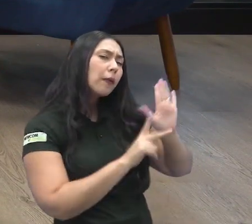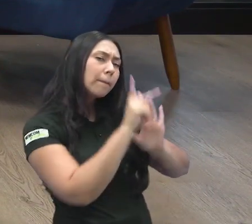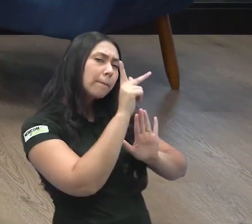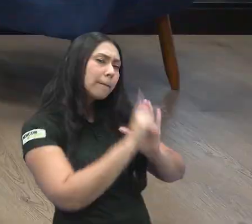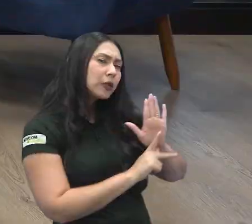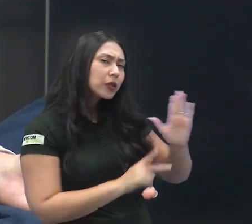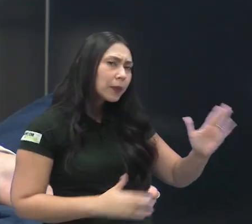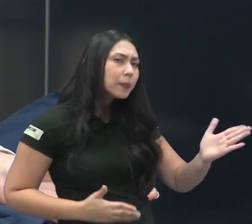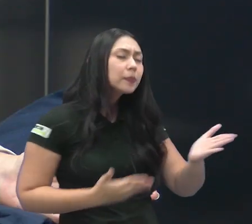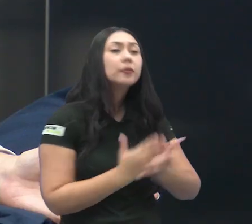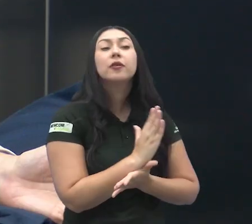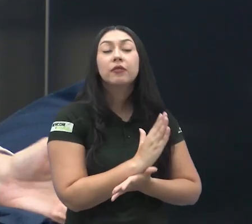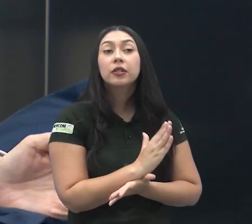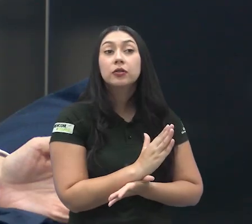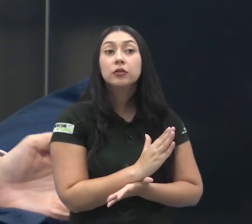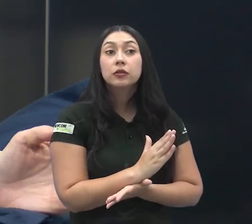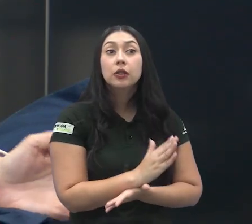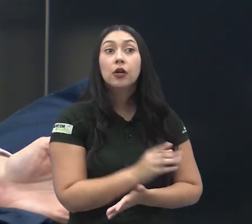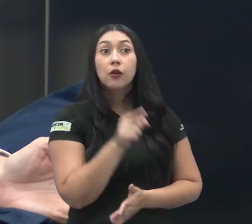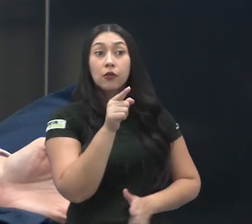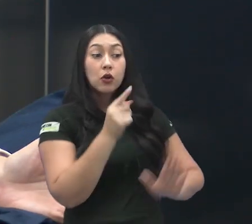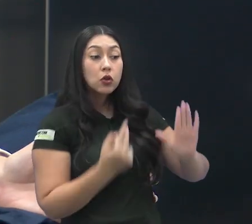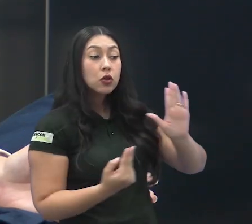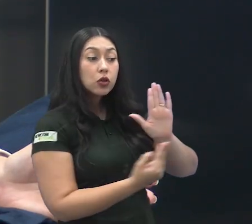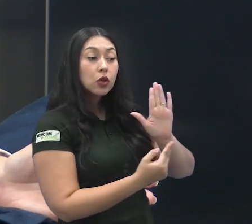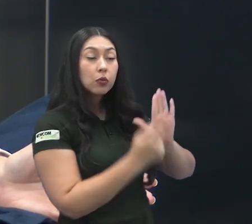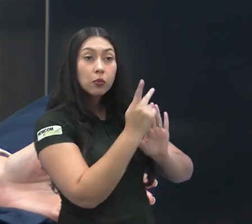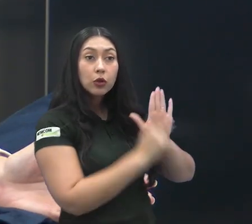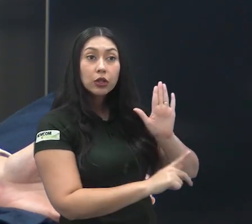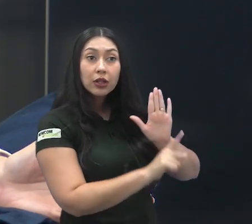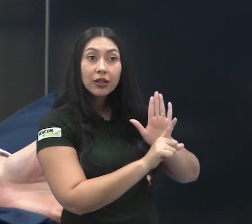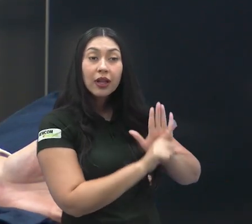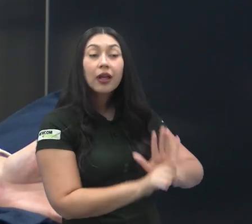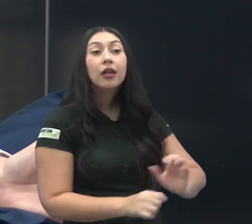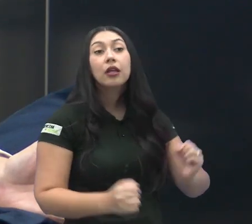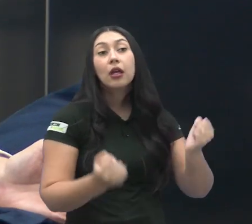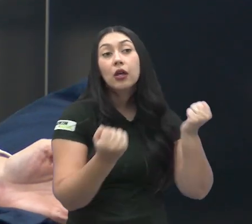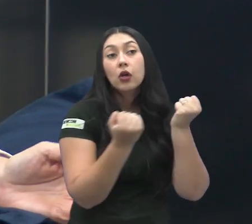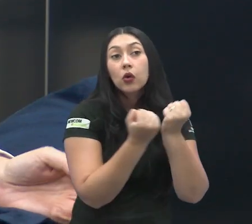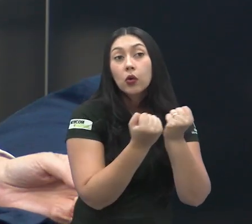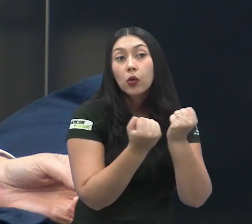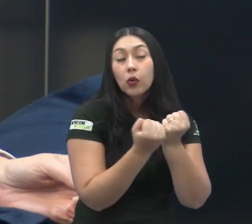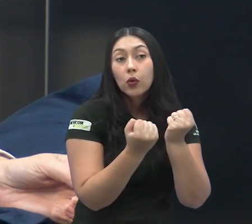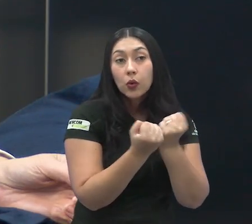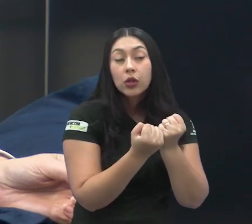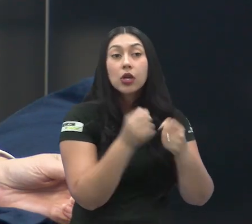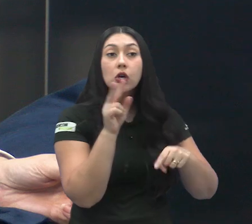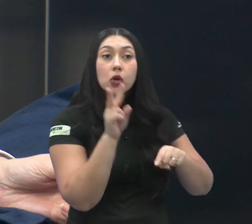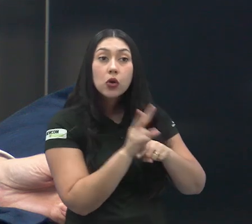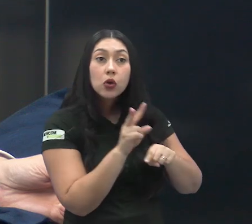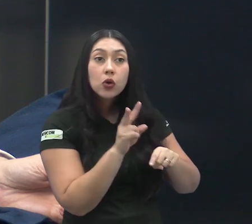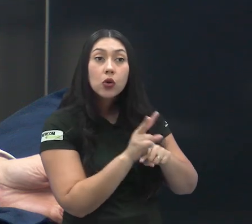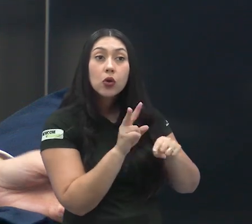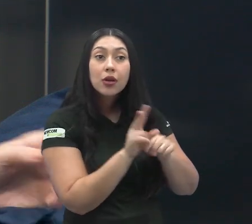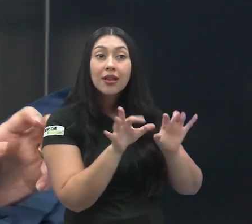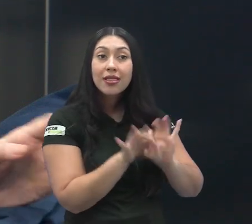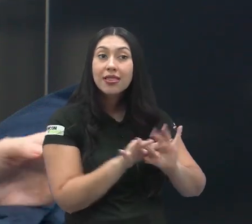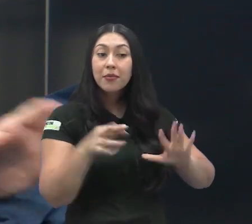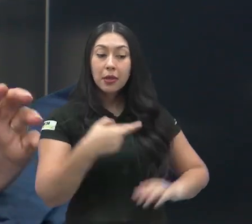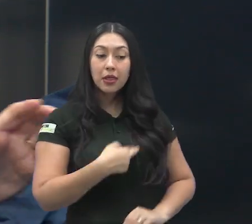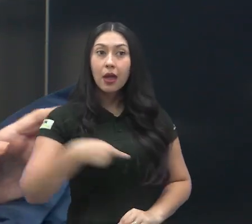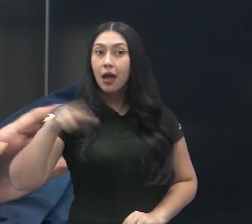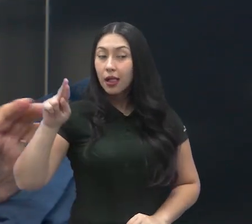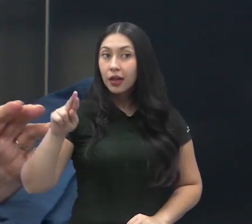aos projetos aprovados, né? Você é autor aí do PL que dispõe sobre a proteção à liberdade religiosa, que